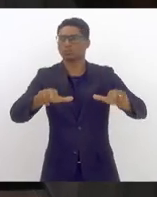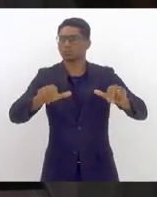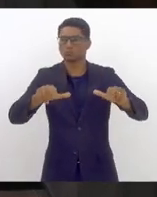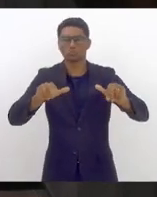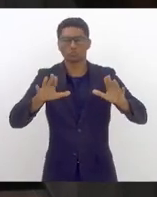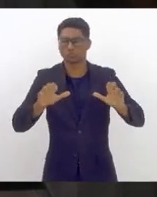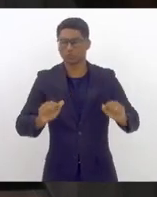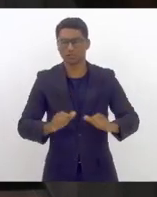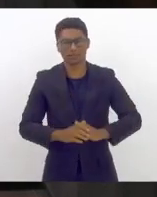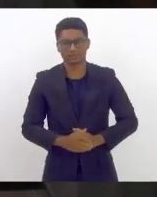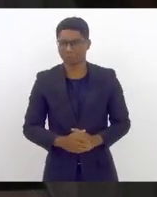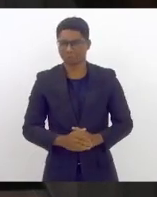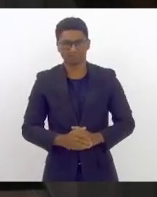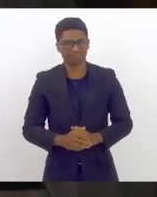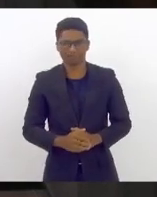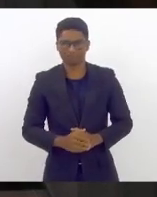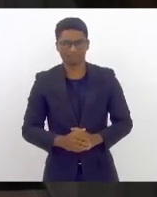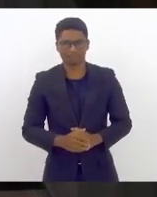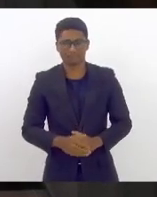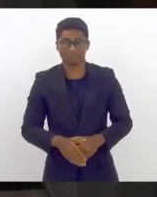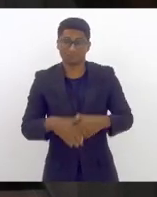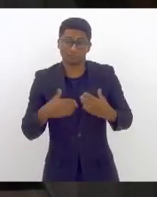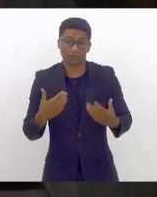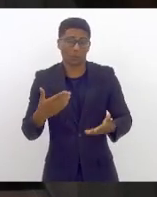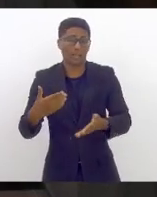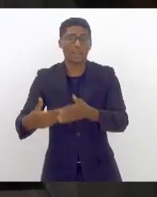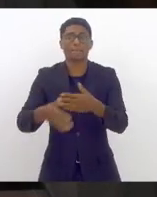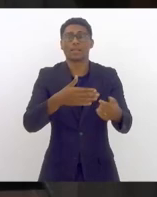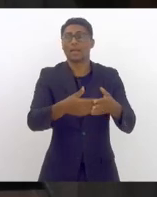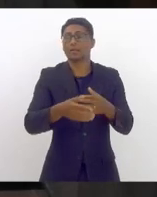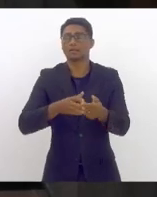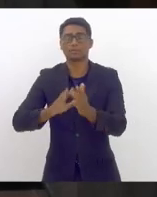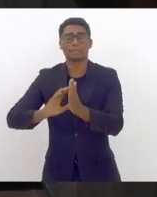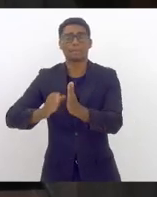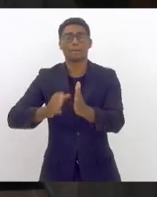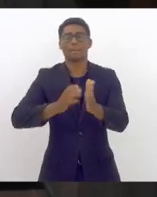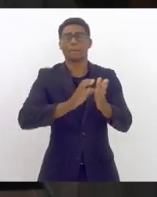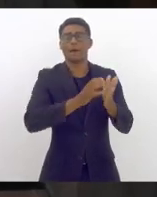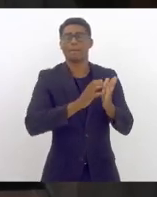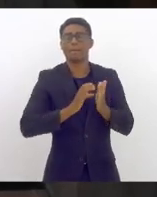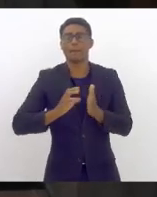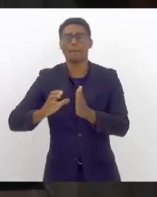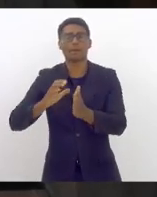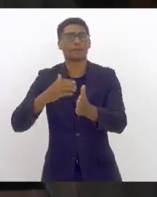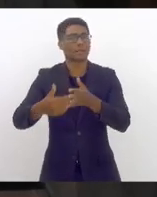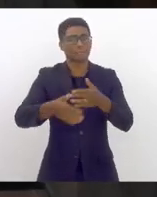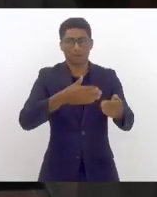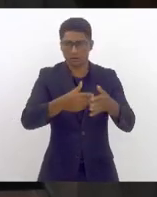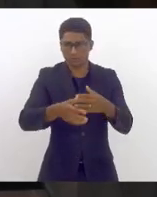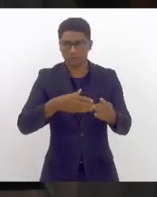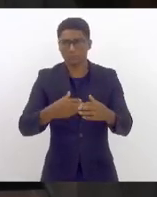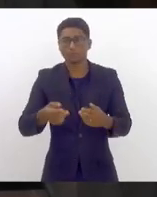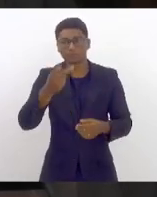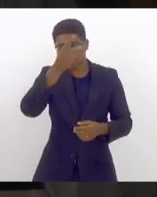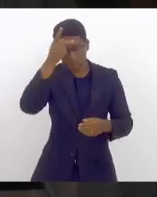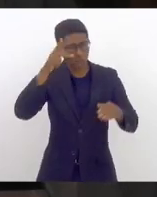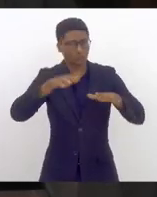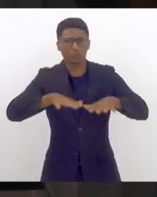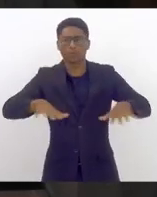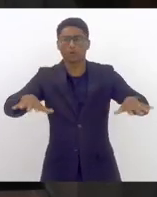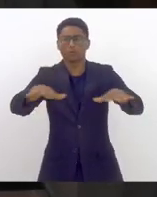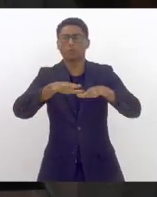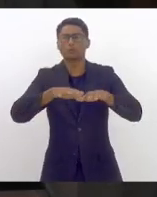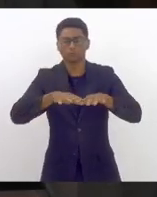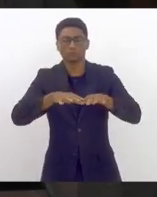senhora presidente, que, independente de partido político, todos que amam a